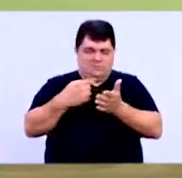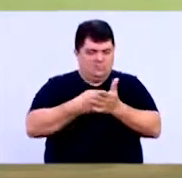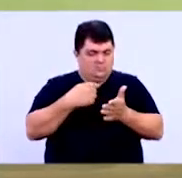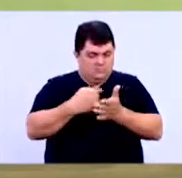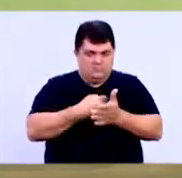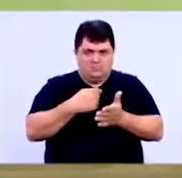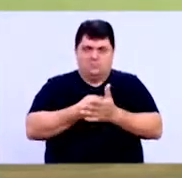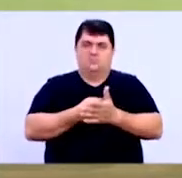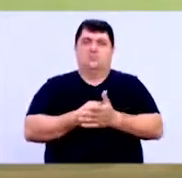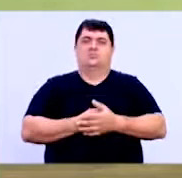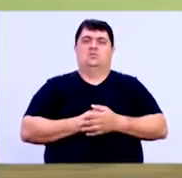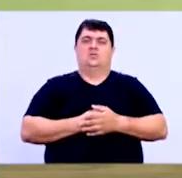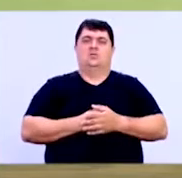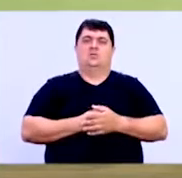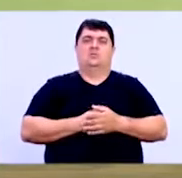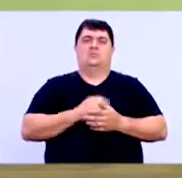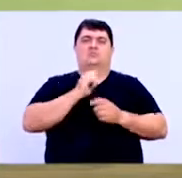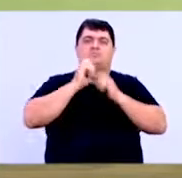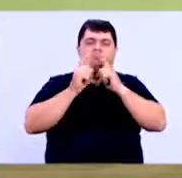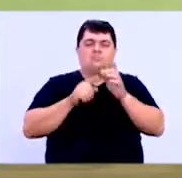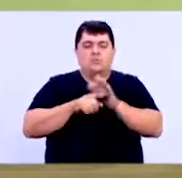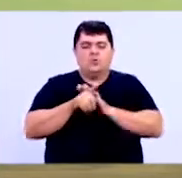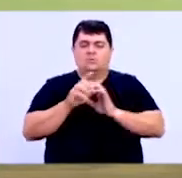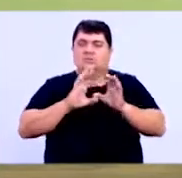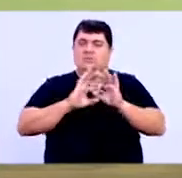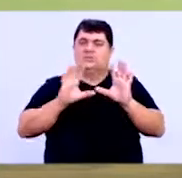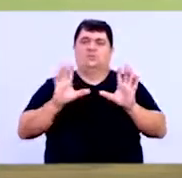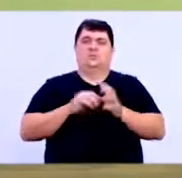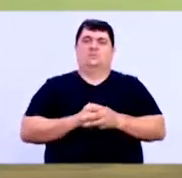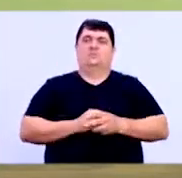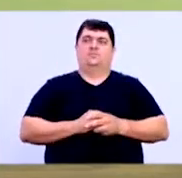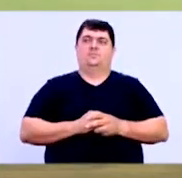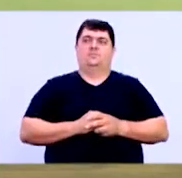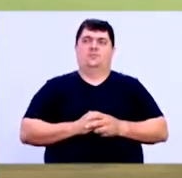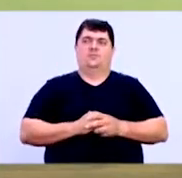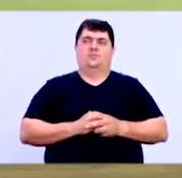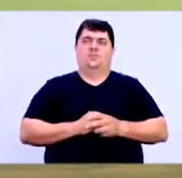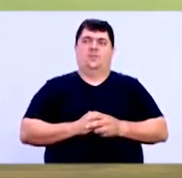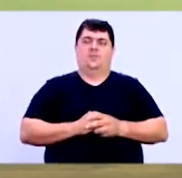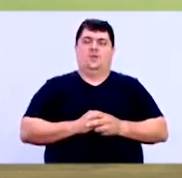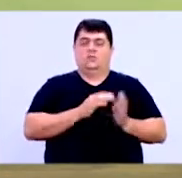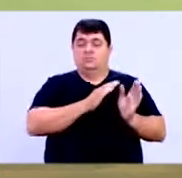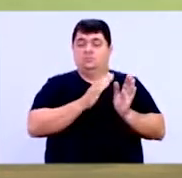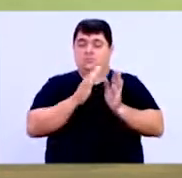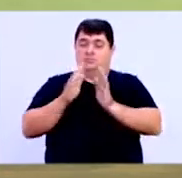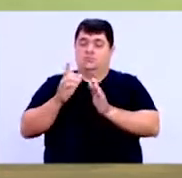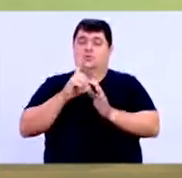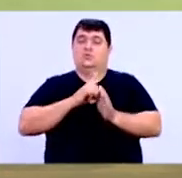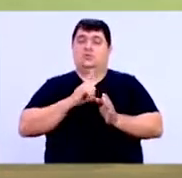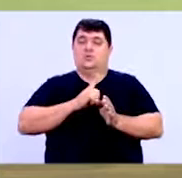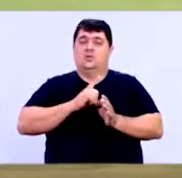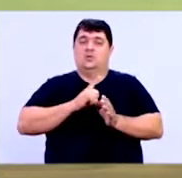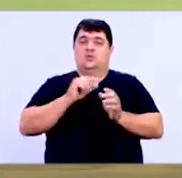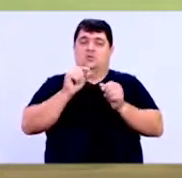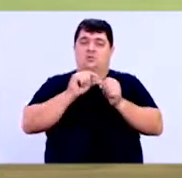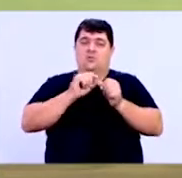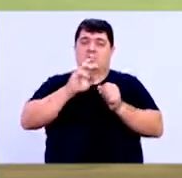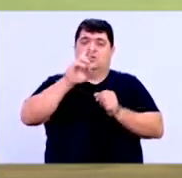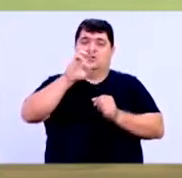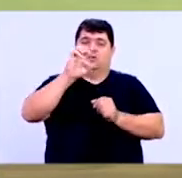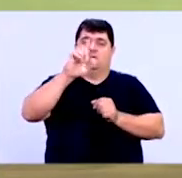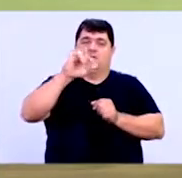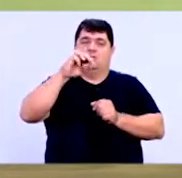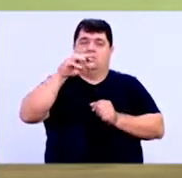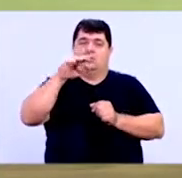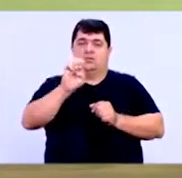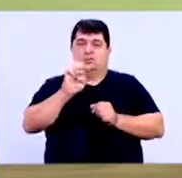chat. Tragam seu comentário sobre a disciplina, tá? Mais pra frente agora, a respeito desse orçamento de caixa, nós vamos falar do regime de caixa. Então, ele